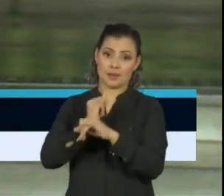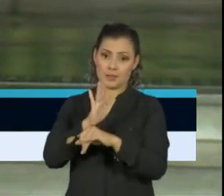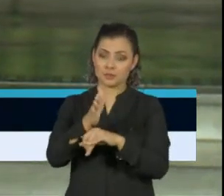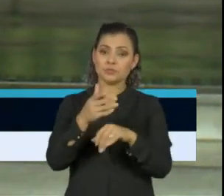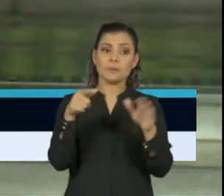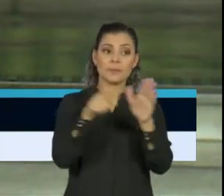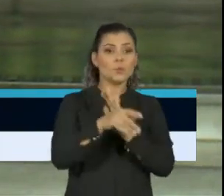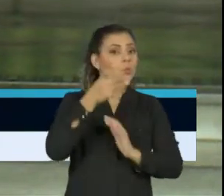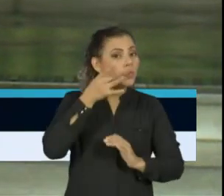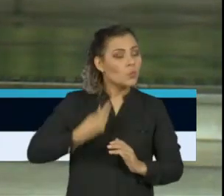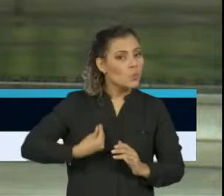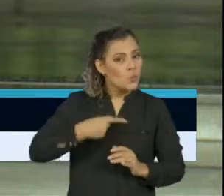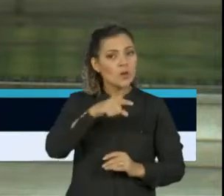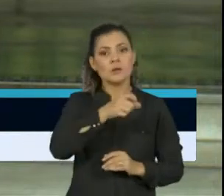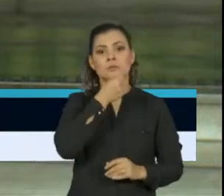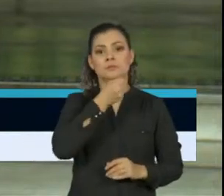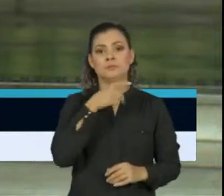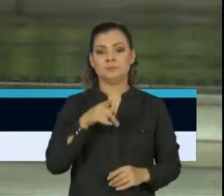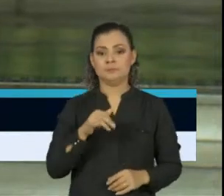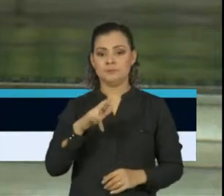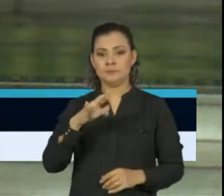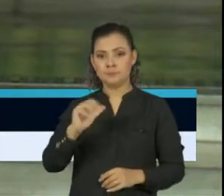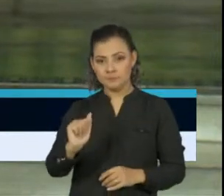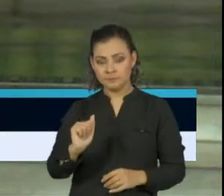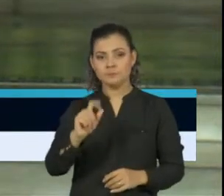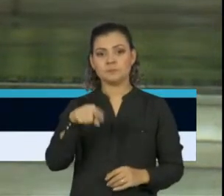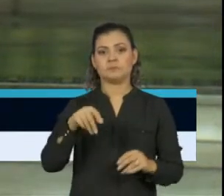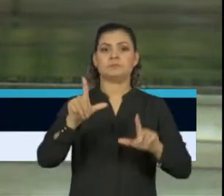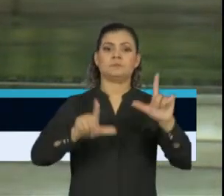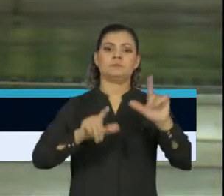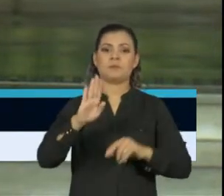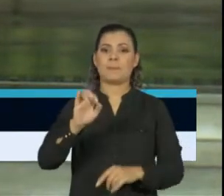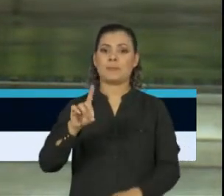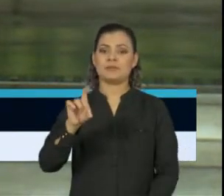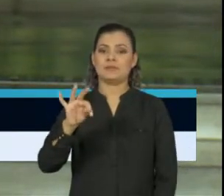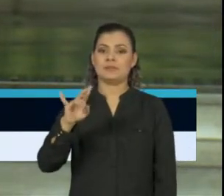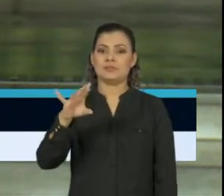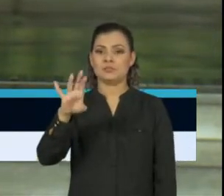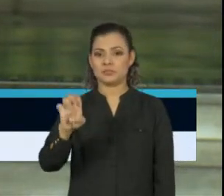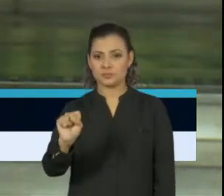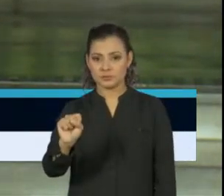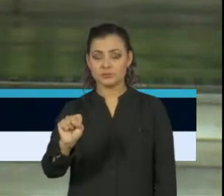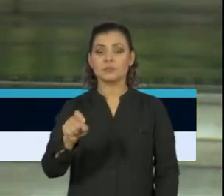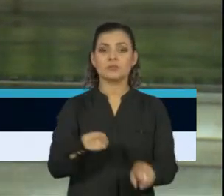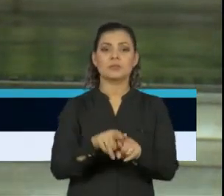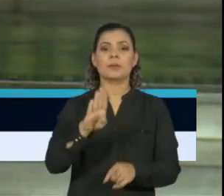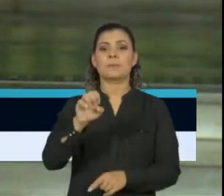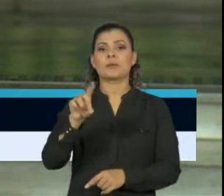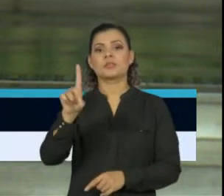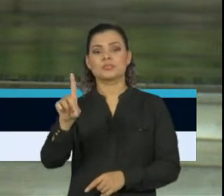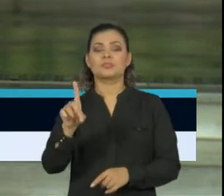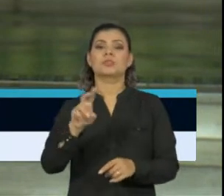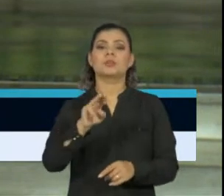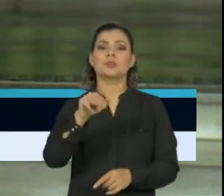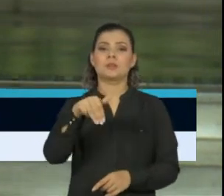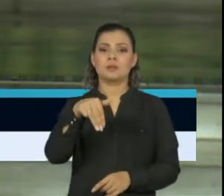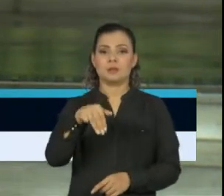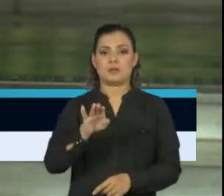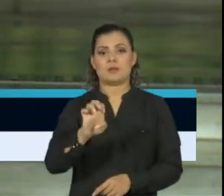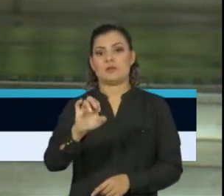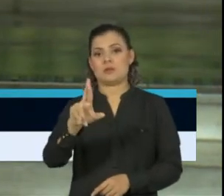online, desta feita da jornalista Patrícia Rocha, da TV Bandeirantes e TV Band News, que se encontra aqui,